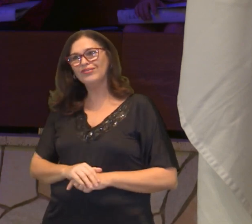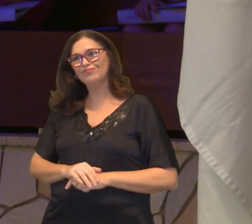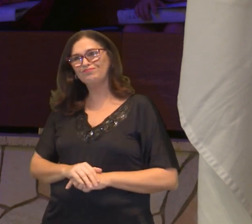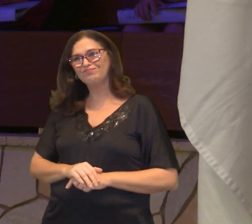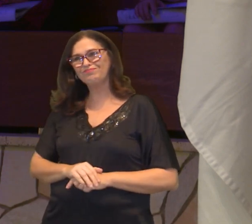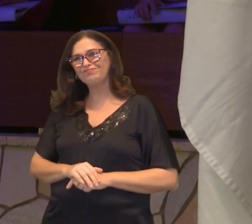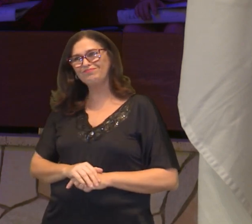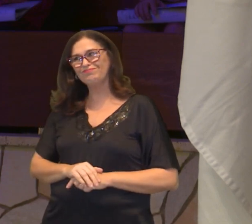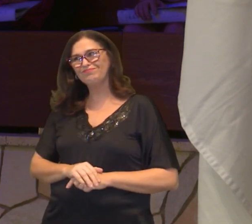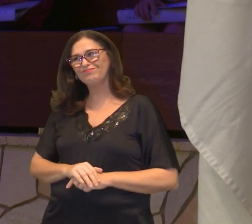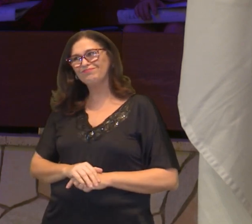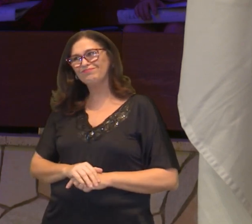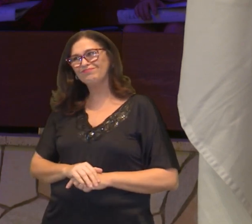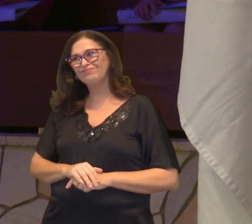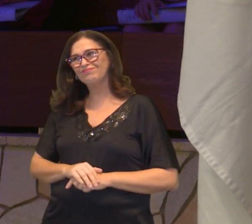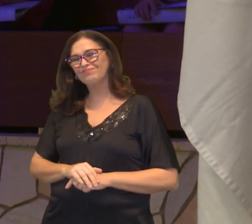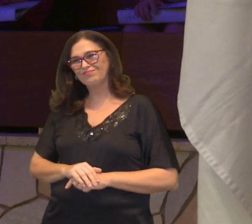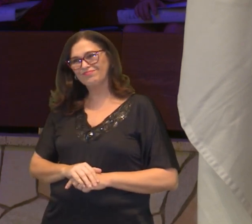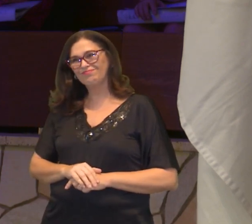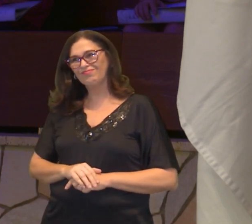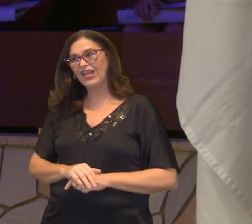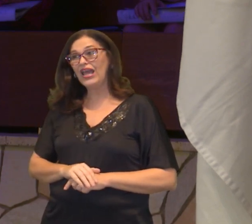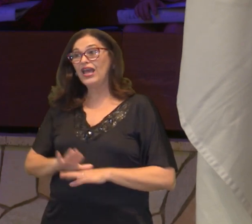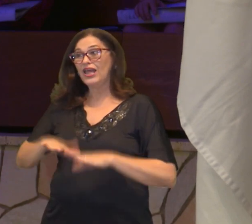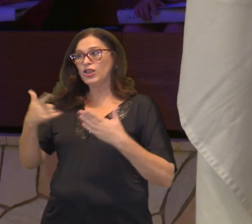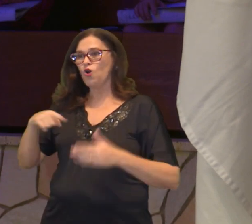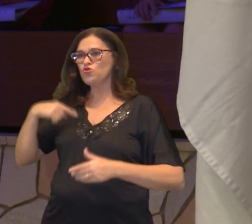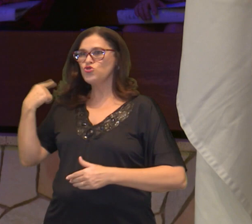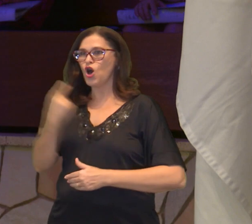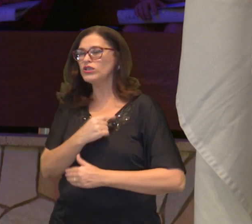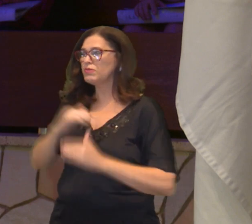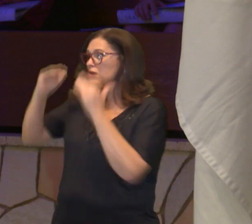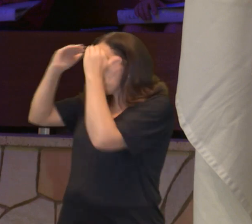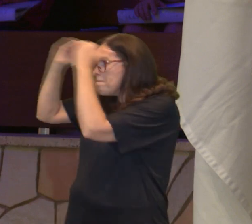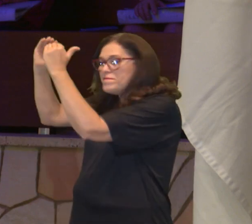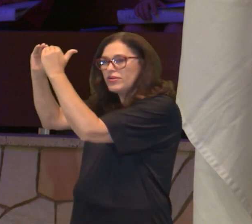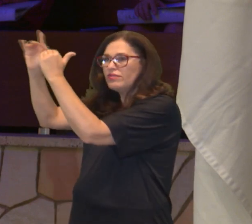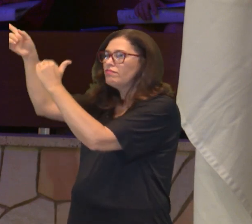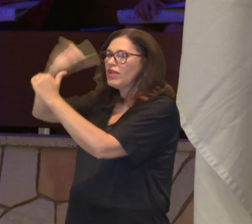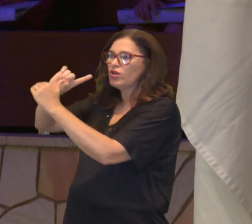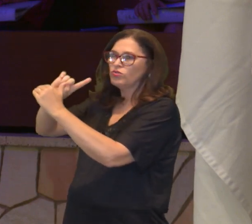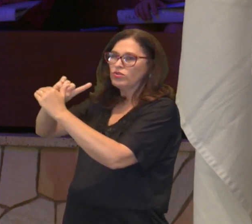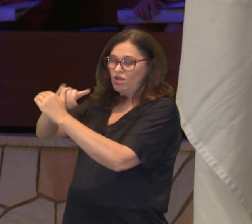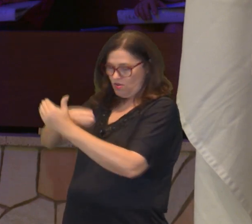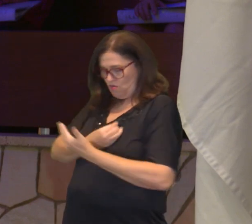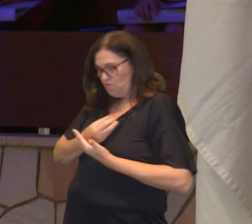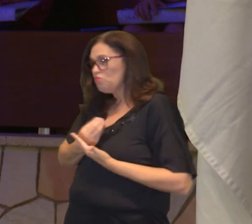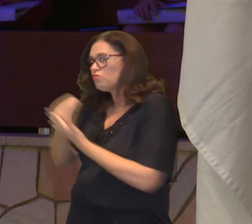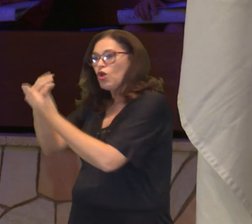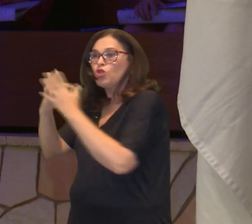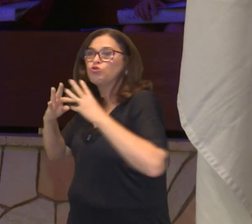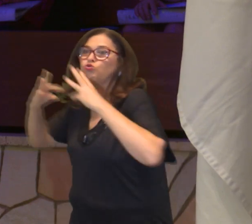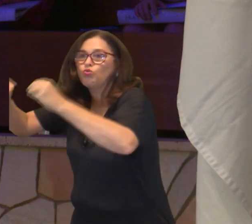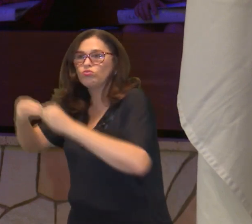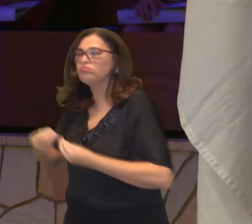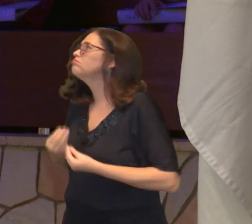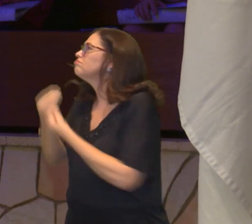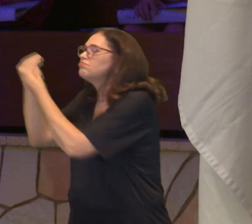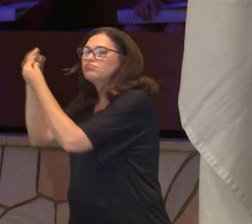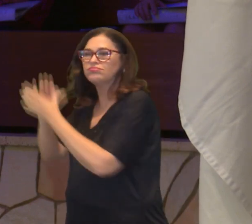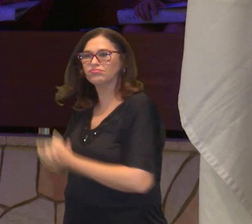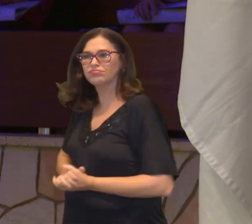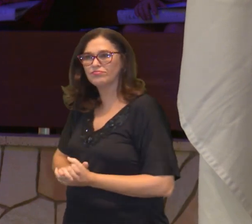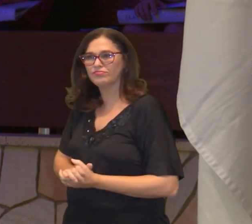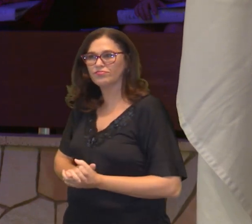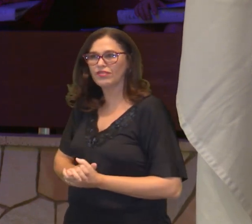tenham condições de viver e cuidarem de si próprios. Não adianta, meus